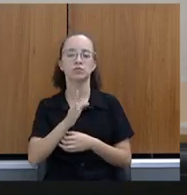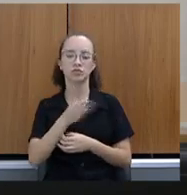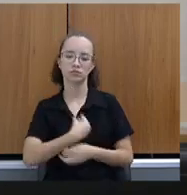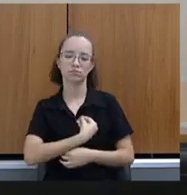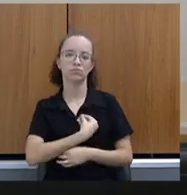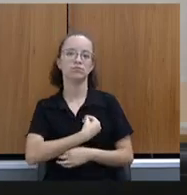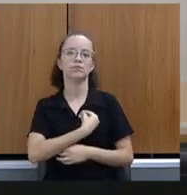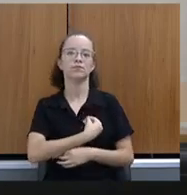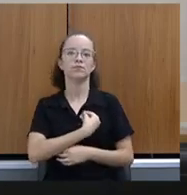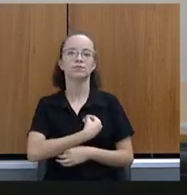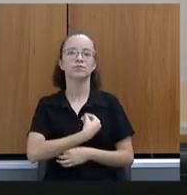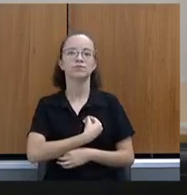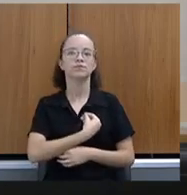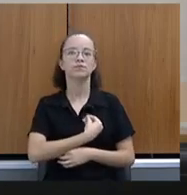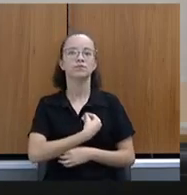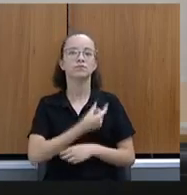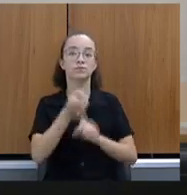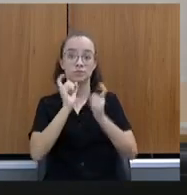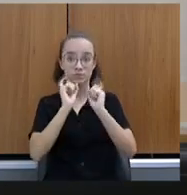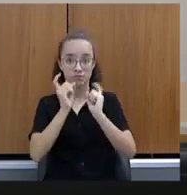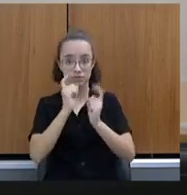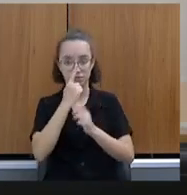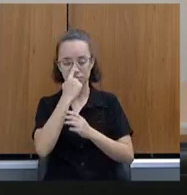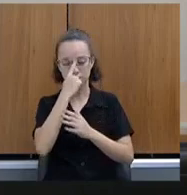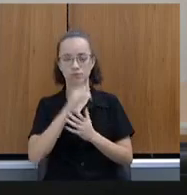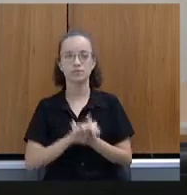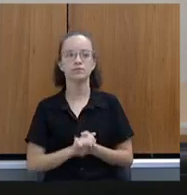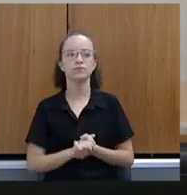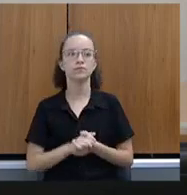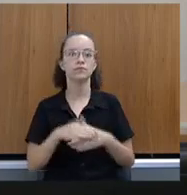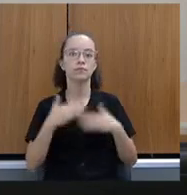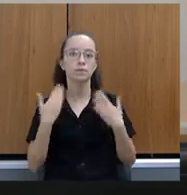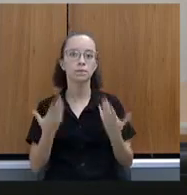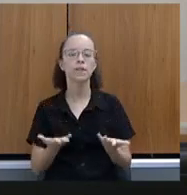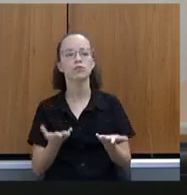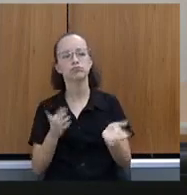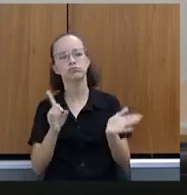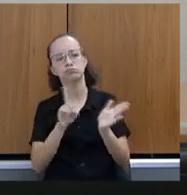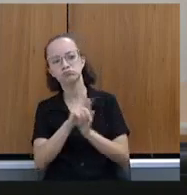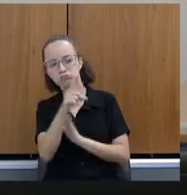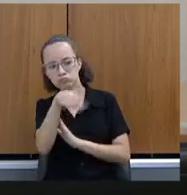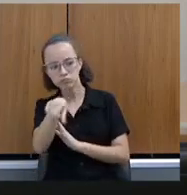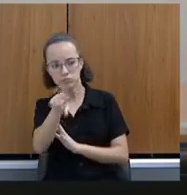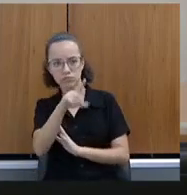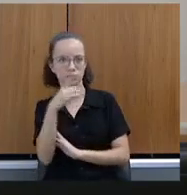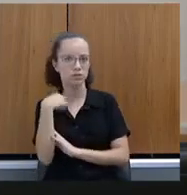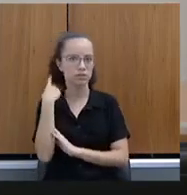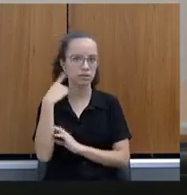participou desta desta reunião consulta Então os senhores deputados